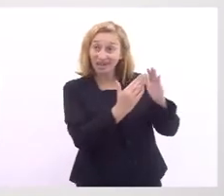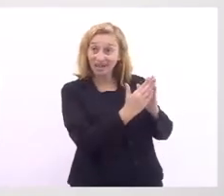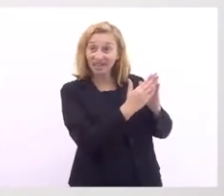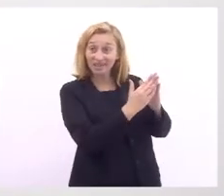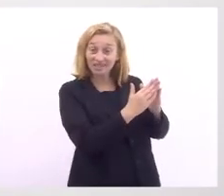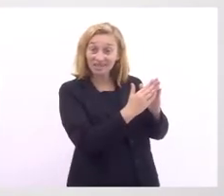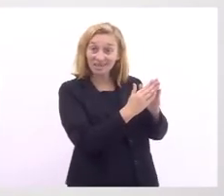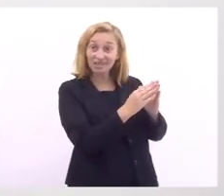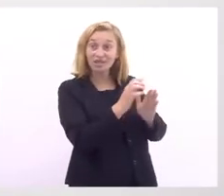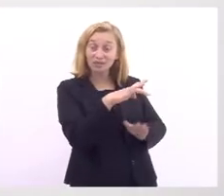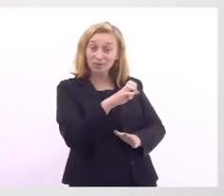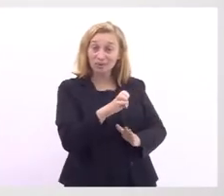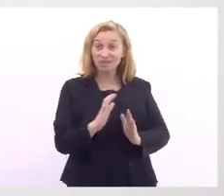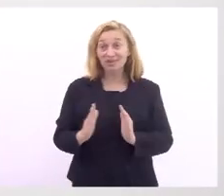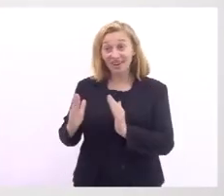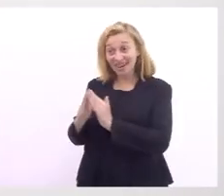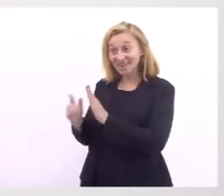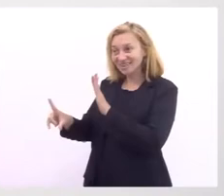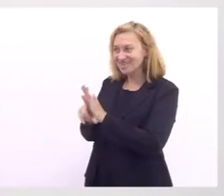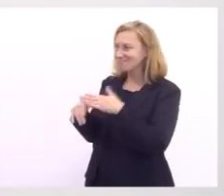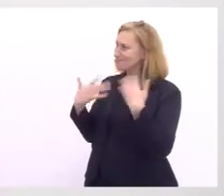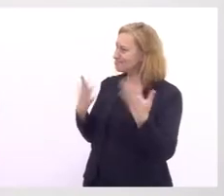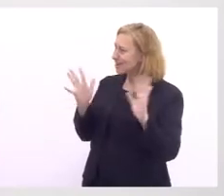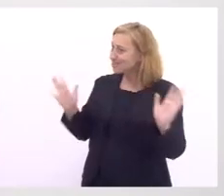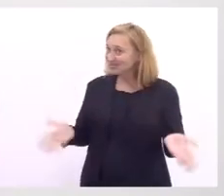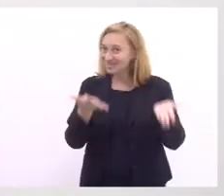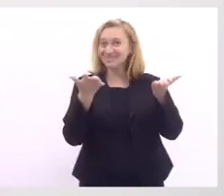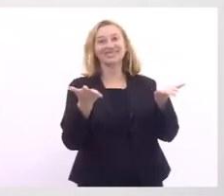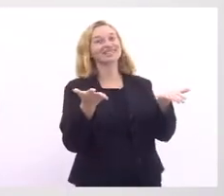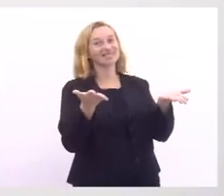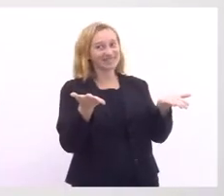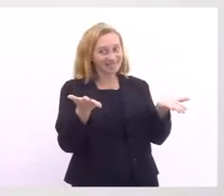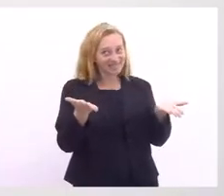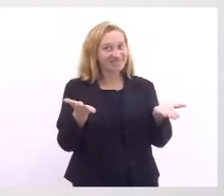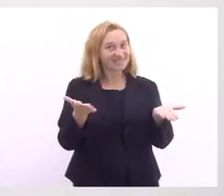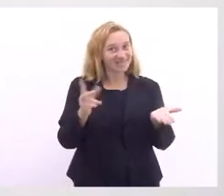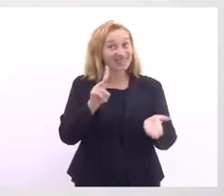com a casa Legislativa Parabéns por essa iniciativa